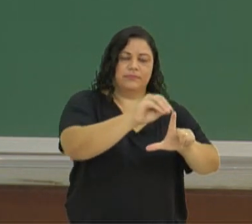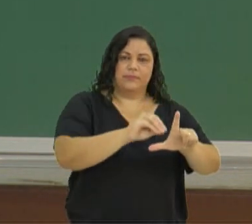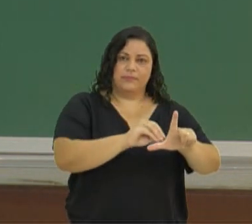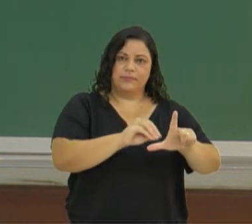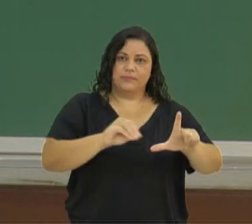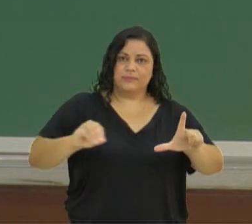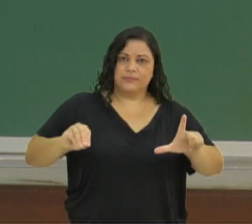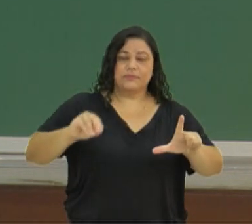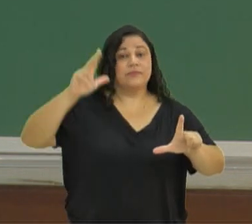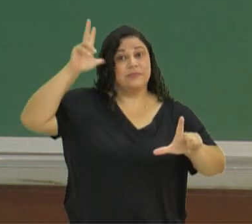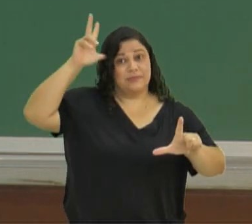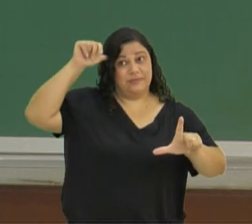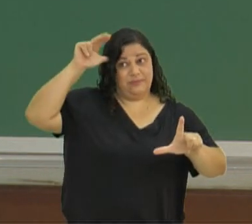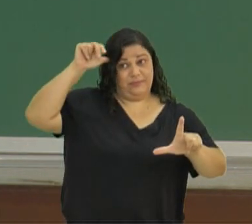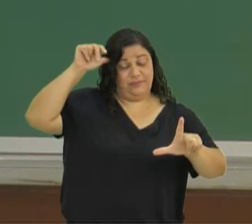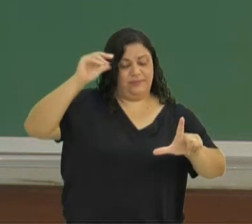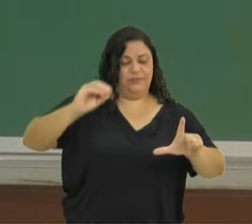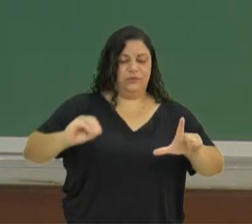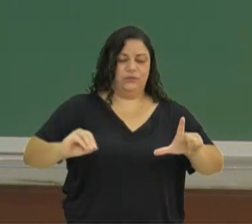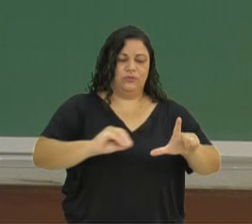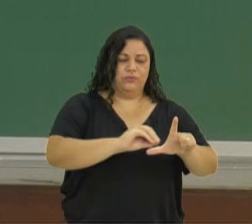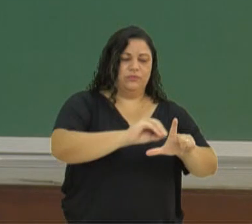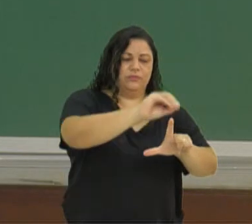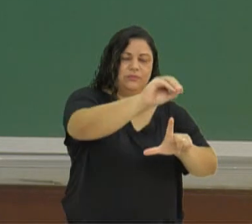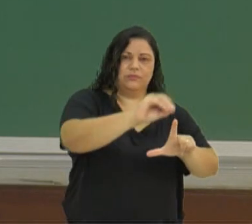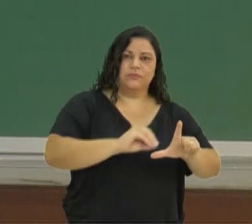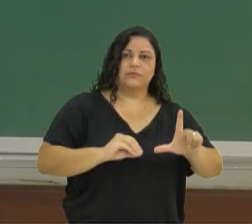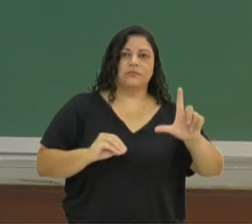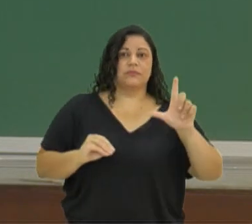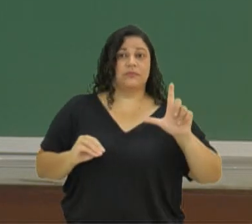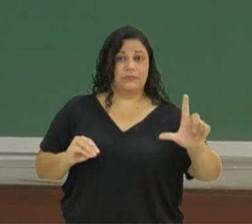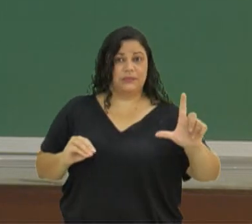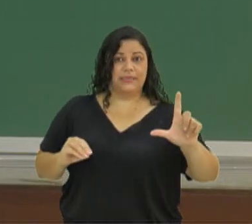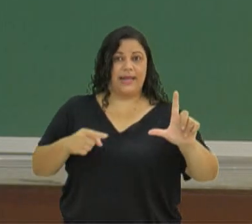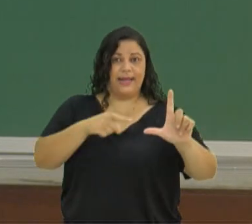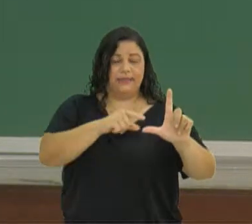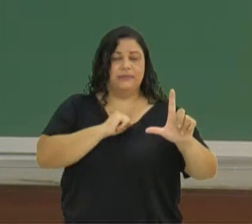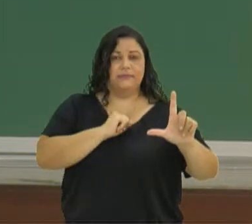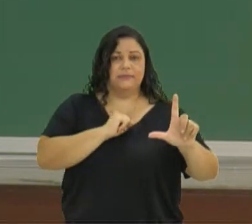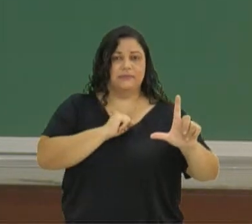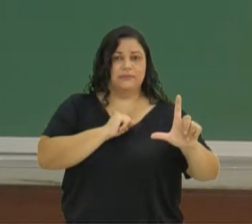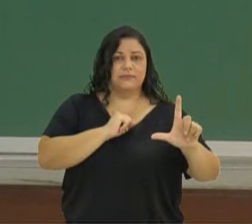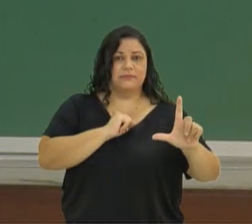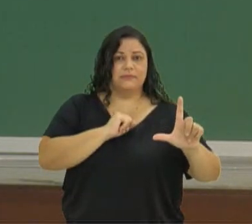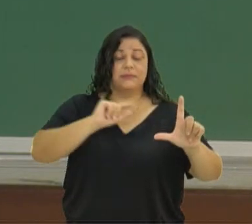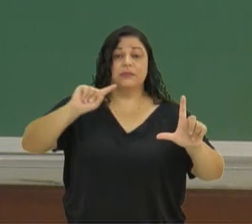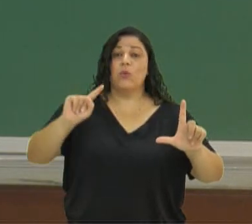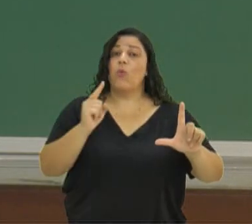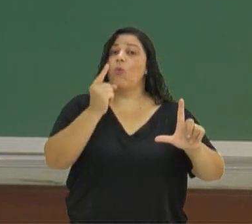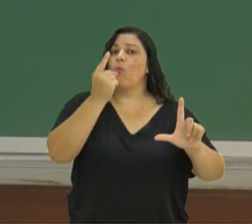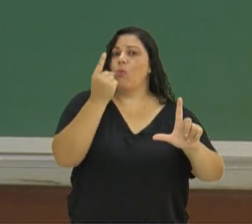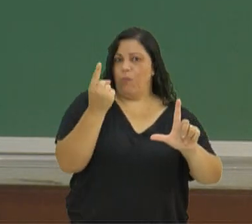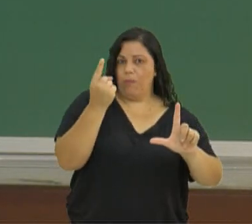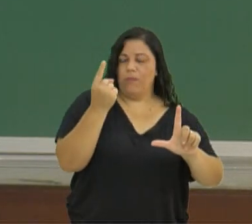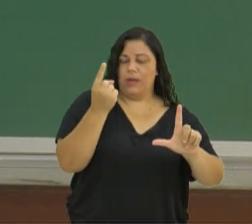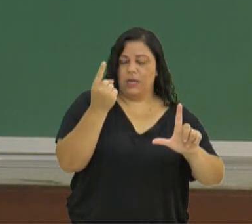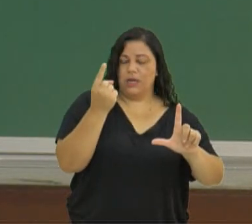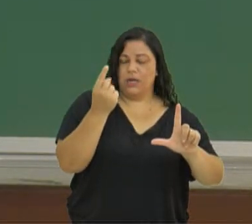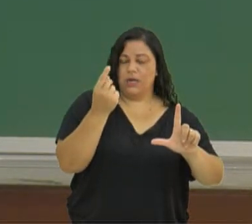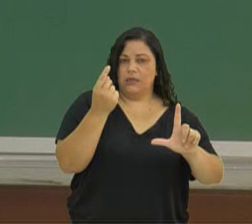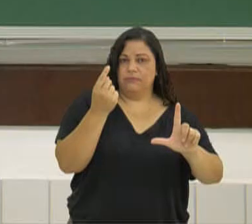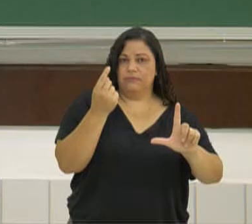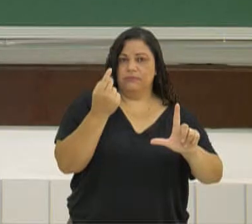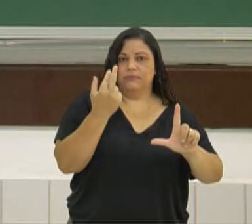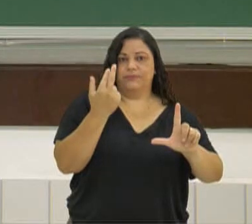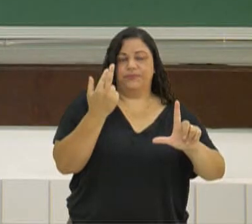pode fazer um L desse lado, um L desse lado. Podemos também pensar que o cavalo ele se movimenta uma casa igual à torre e